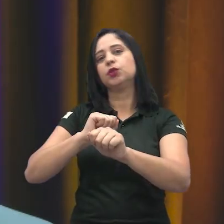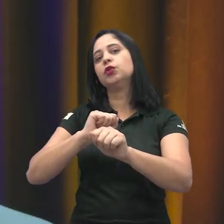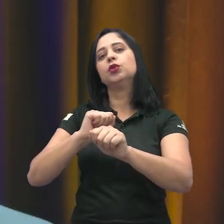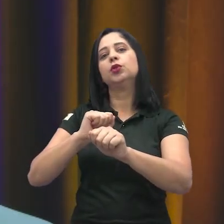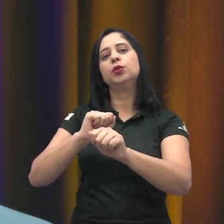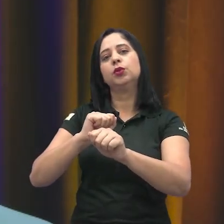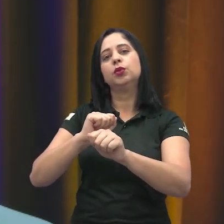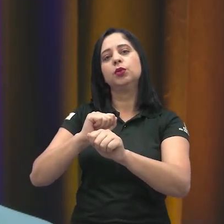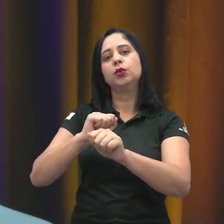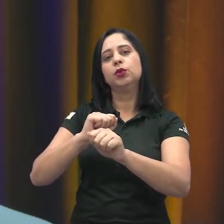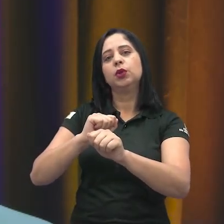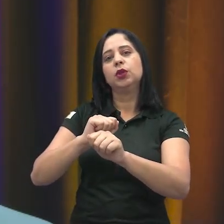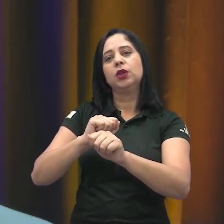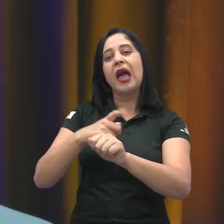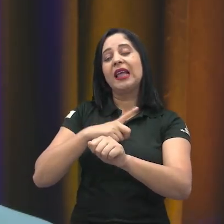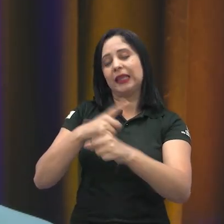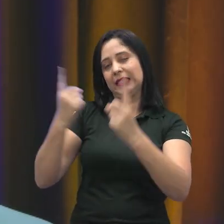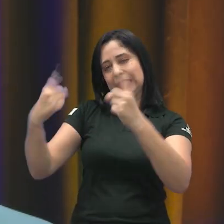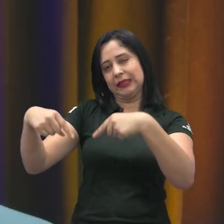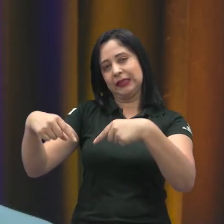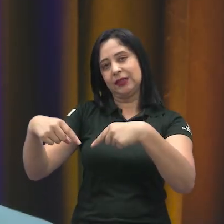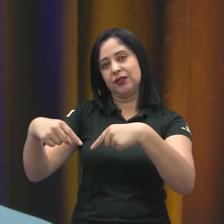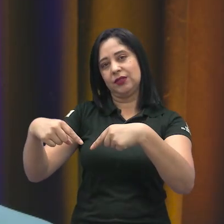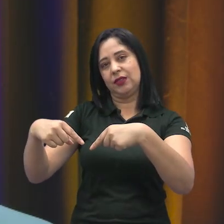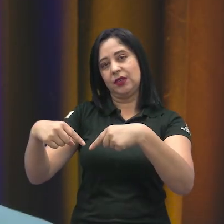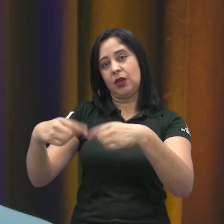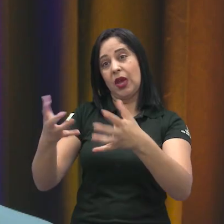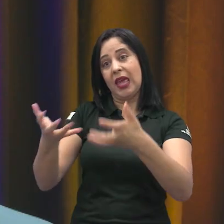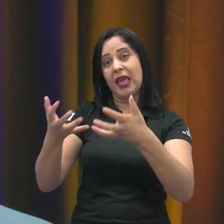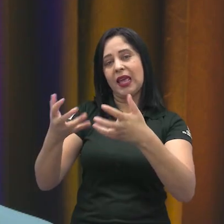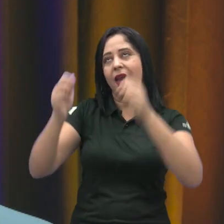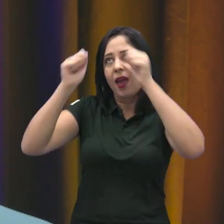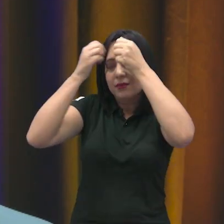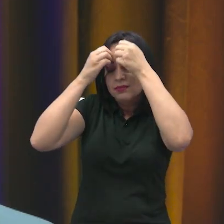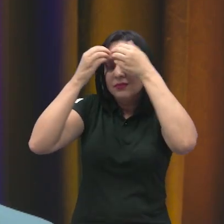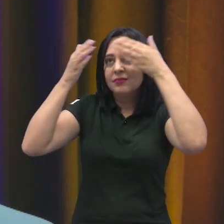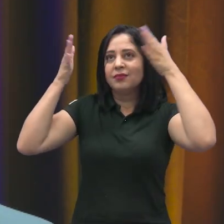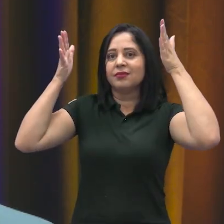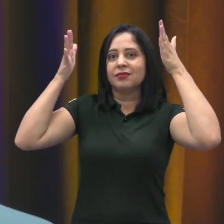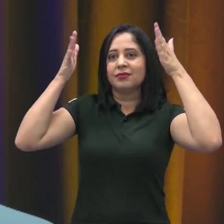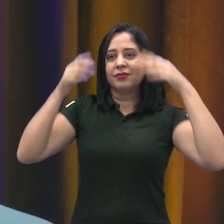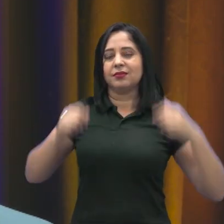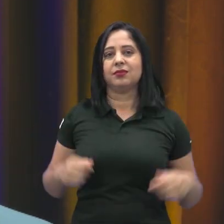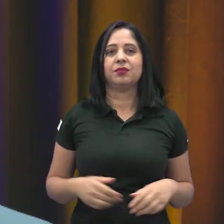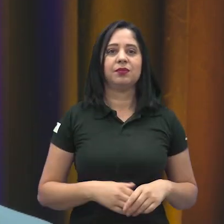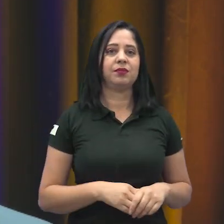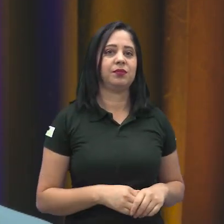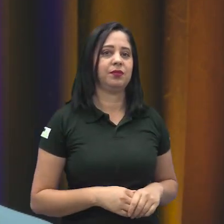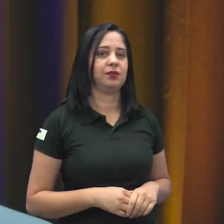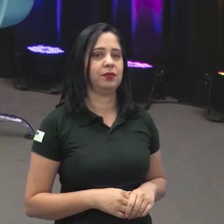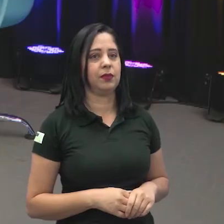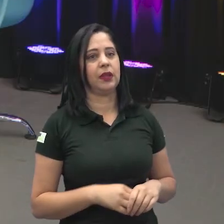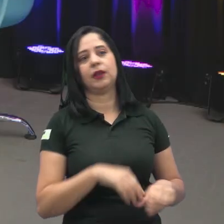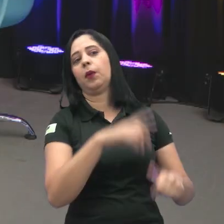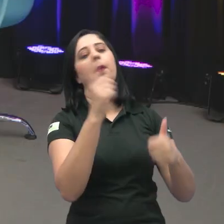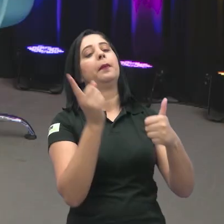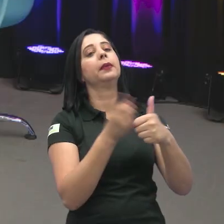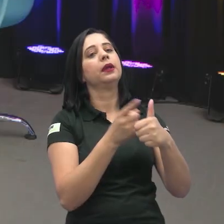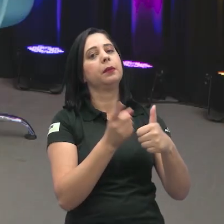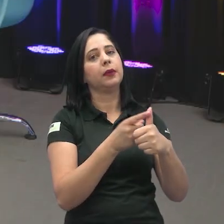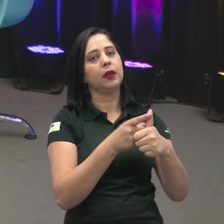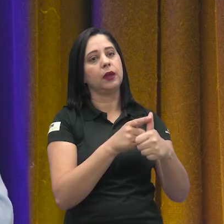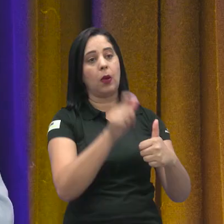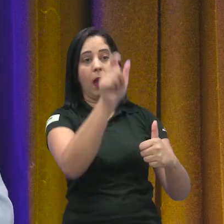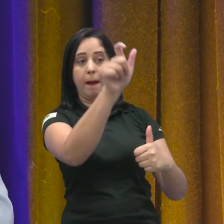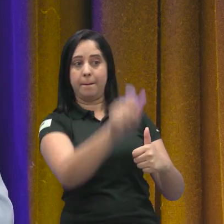liderando e está hoje passando por alguns desafios e quer trazer assim mais clareza para a sua ação? Pri, primeiro de